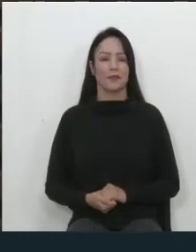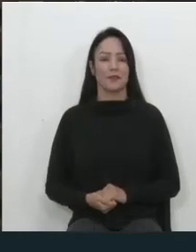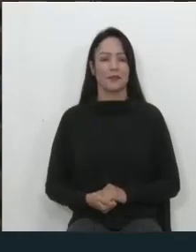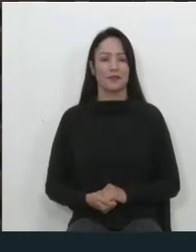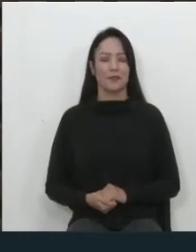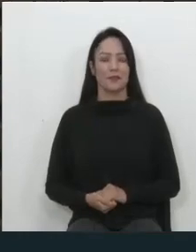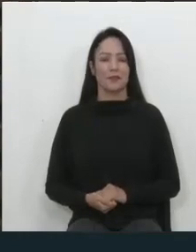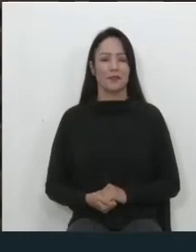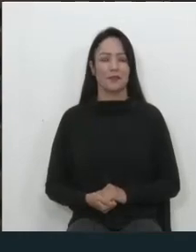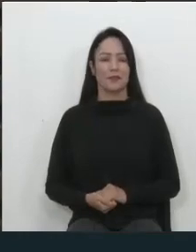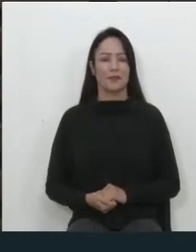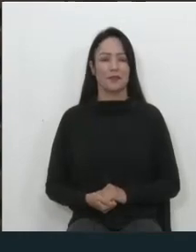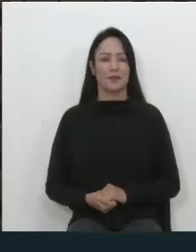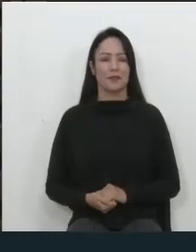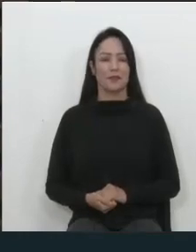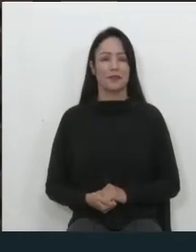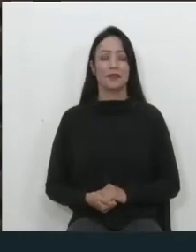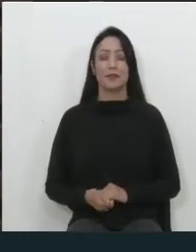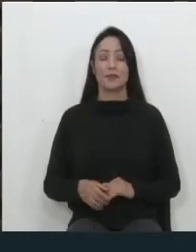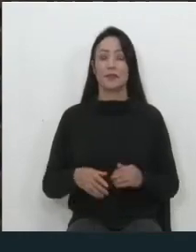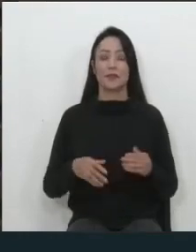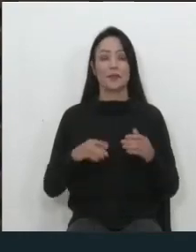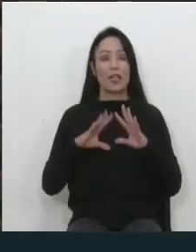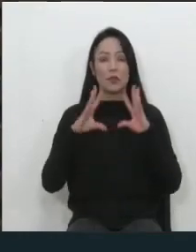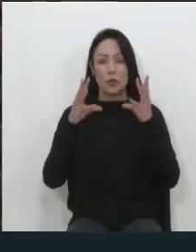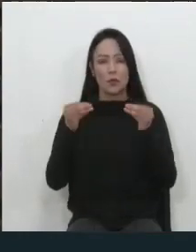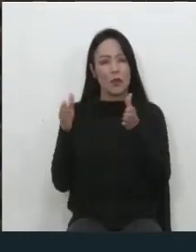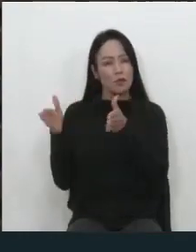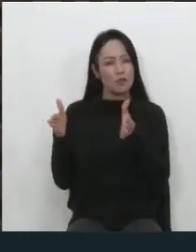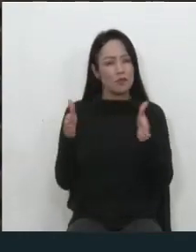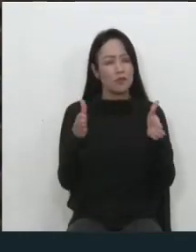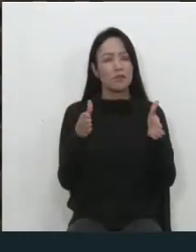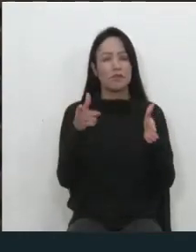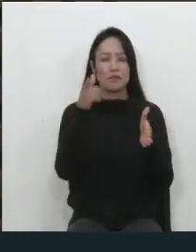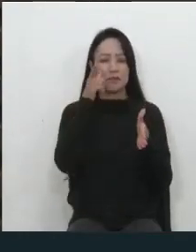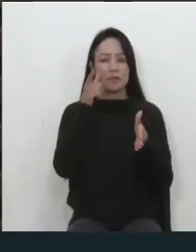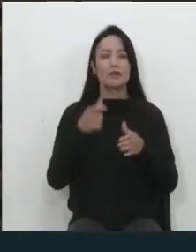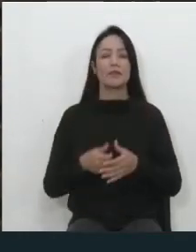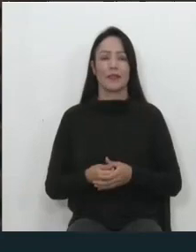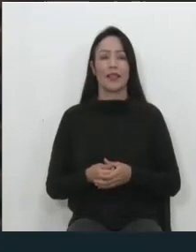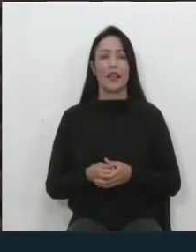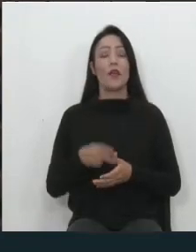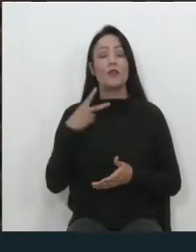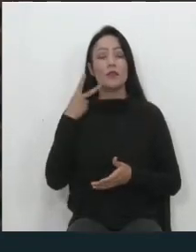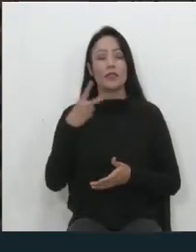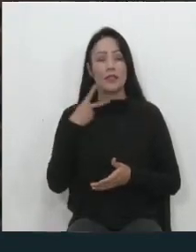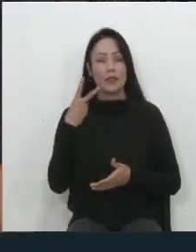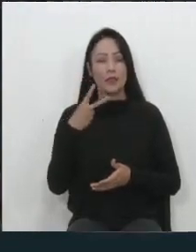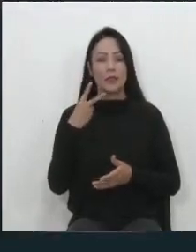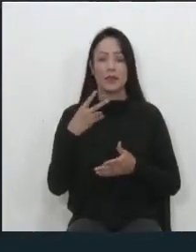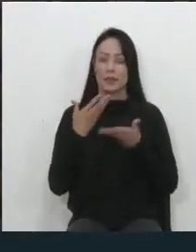Saudar a todos que nos assistem, as vereadoras e os vereadores.